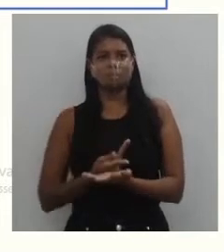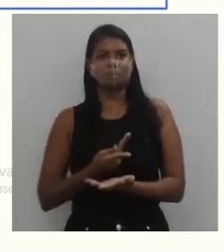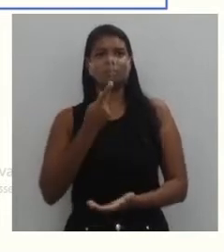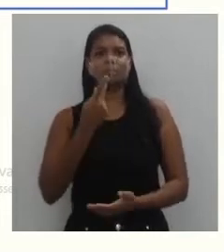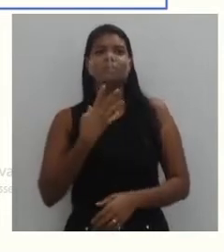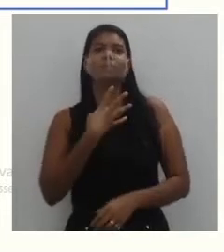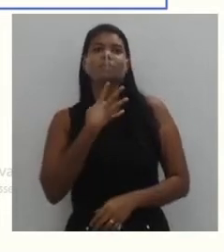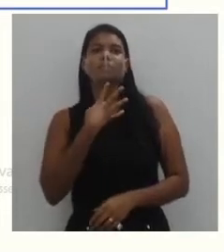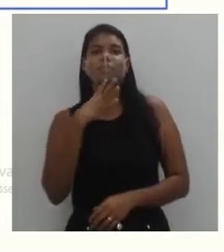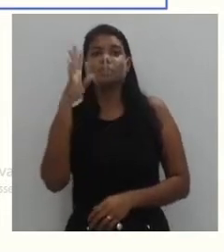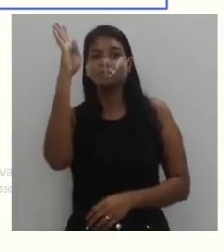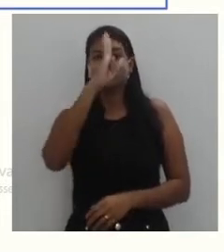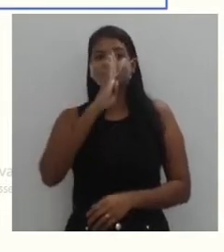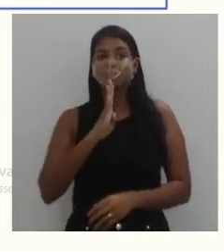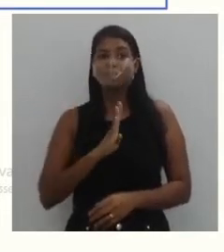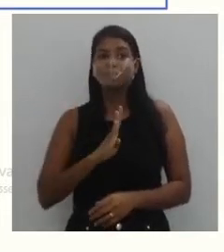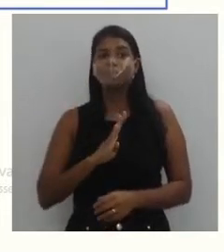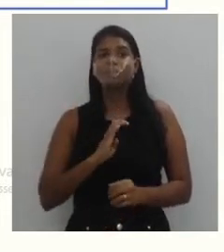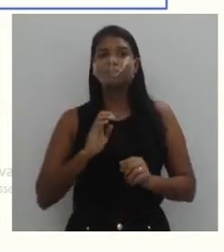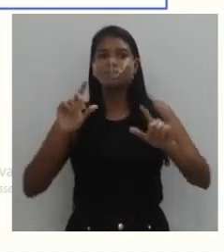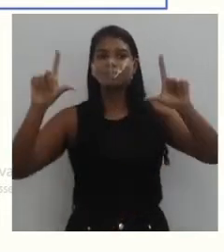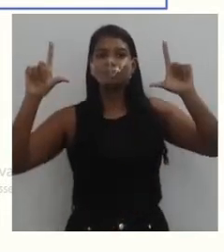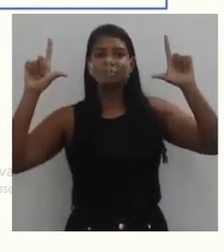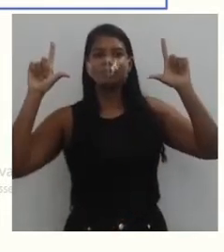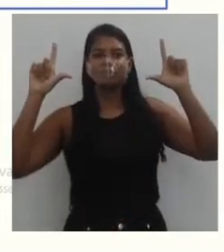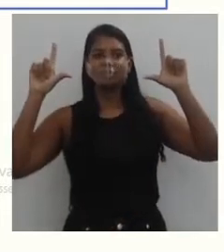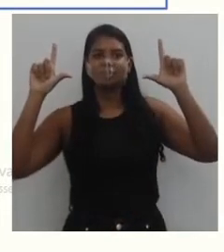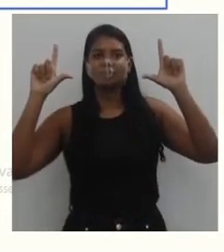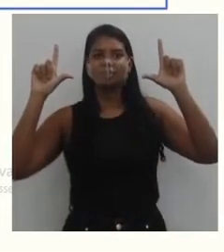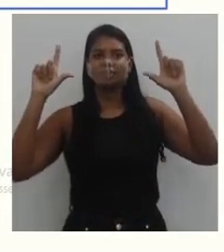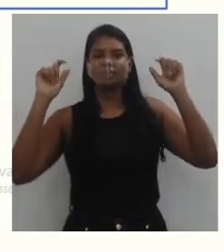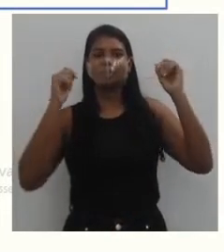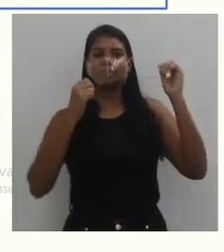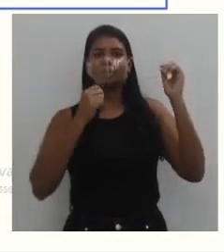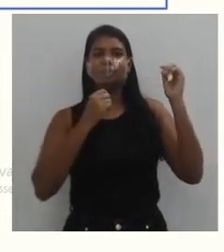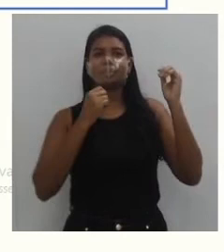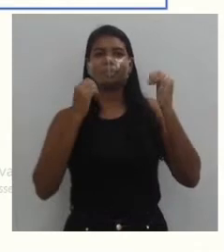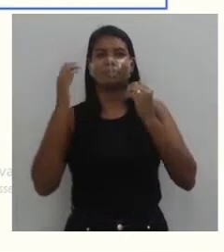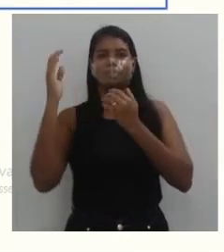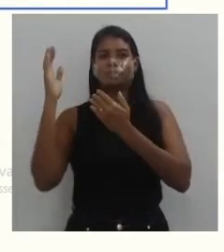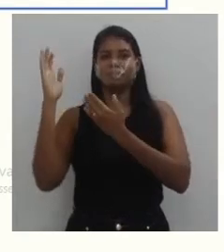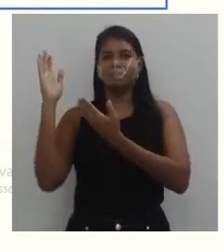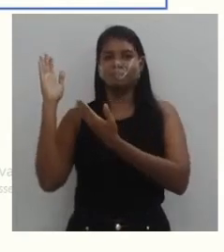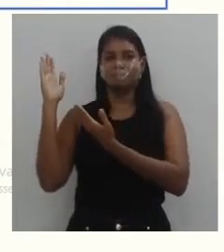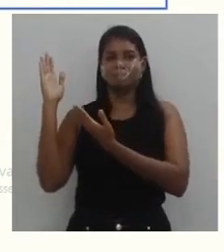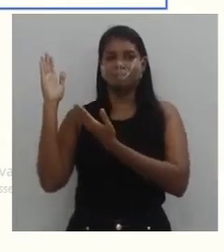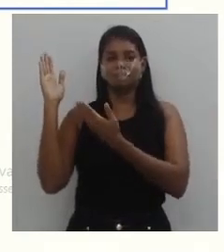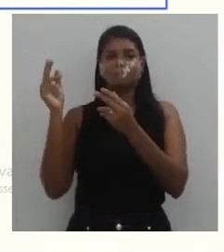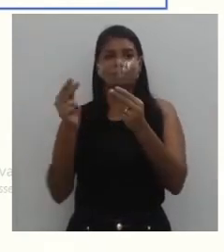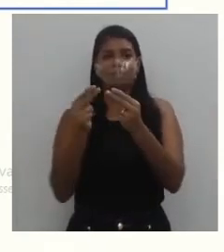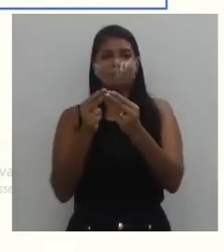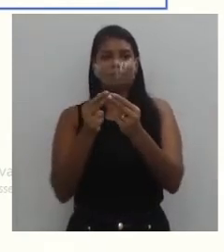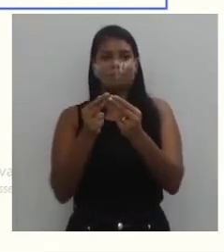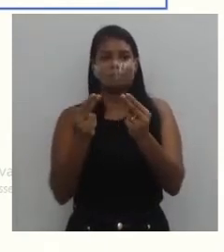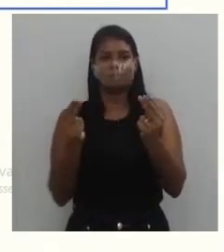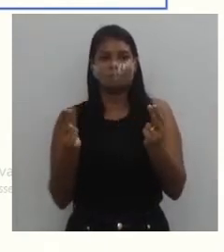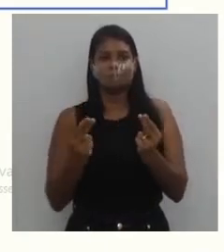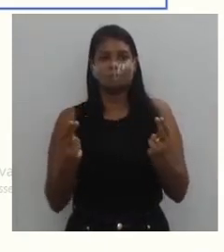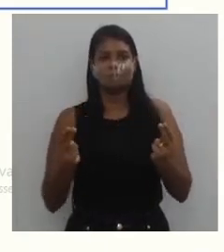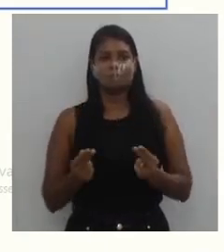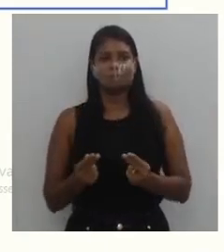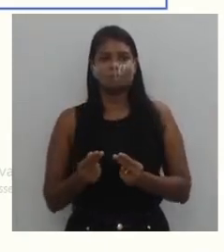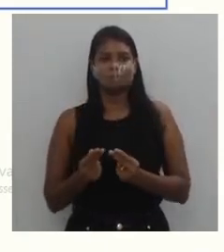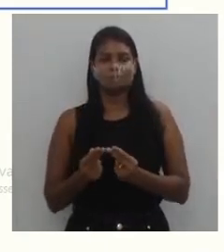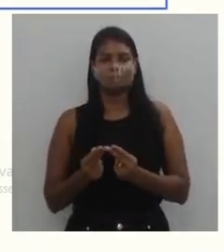E vamos conhecer no Brasil. No próximo slide, nós temos a seguinte questão. Olhem só, o mapa do